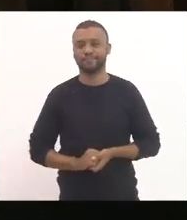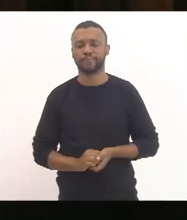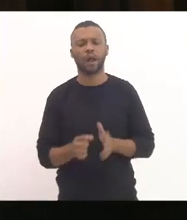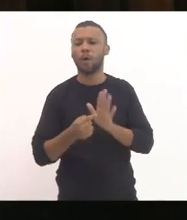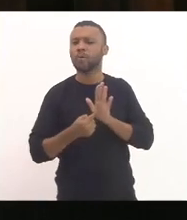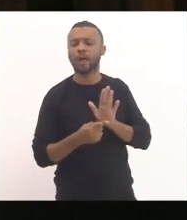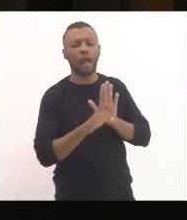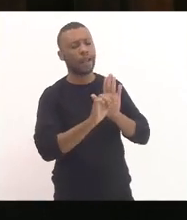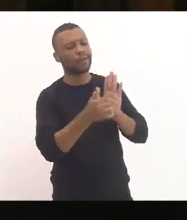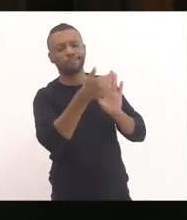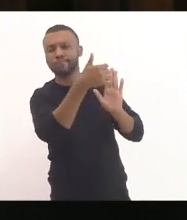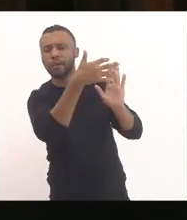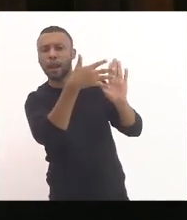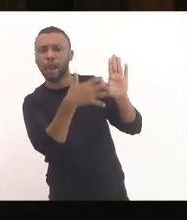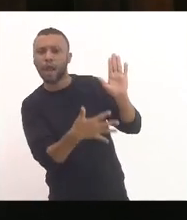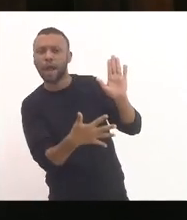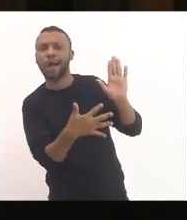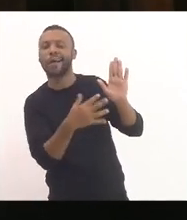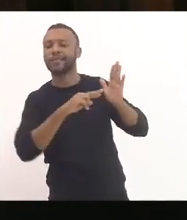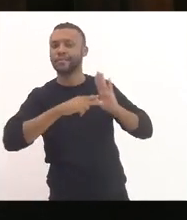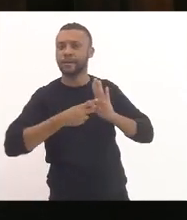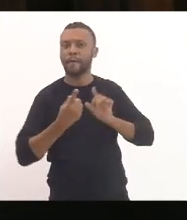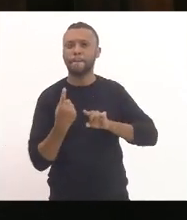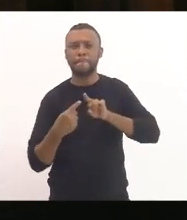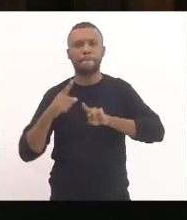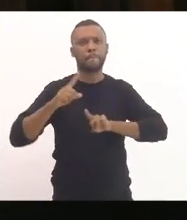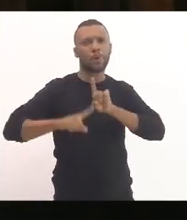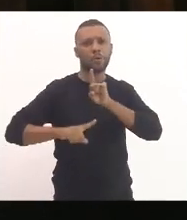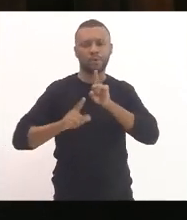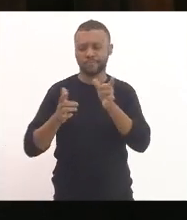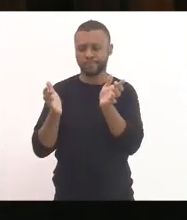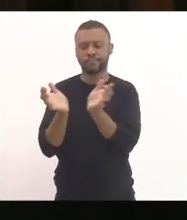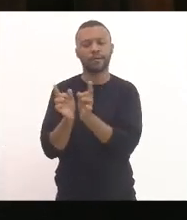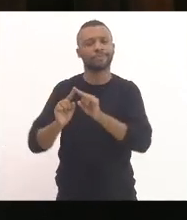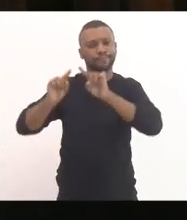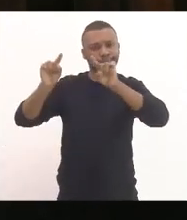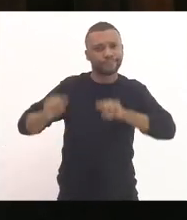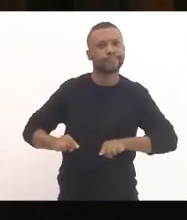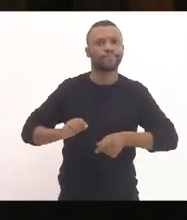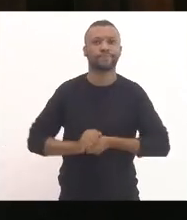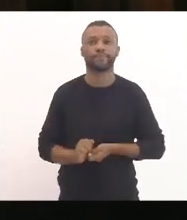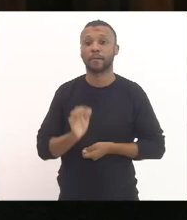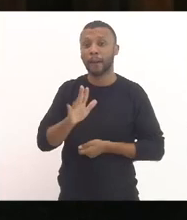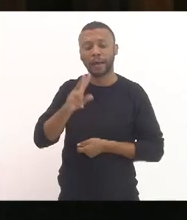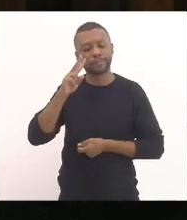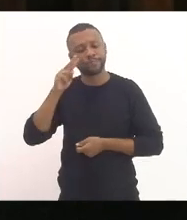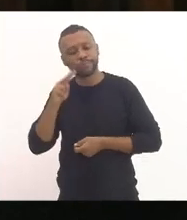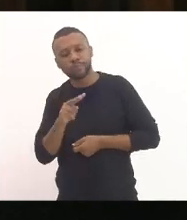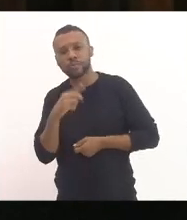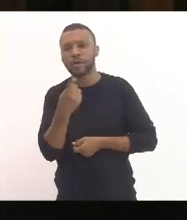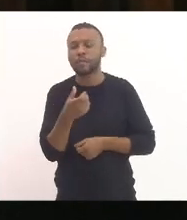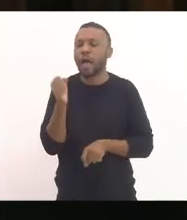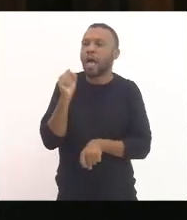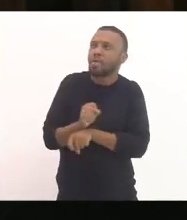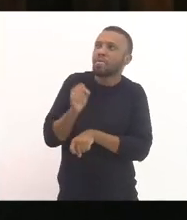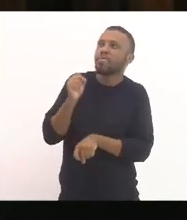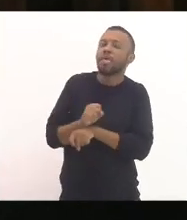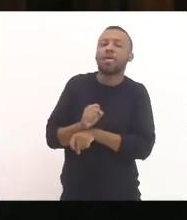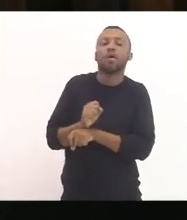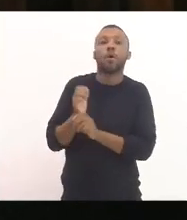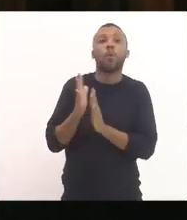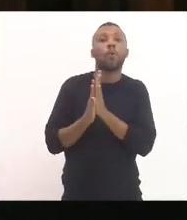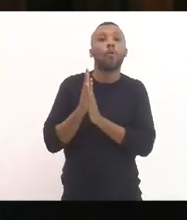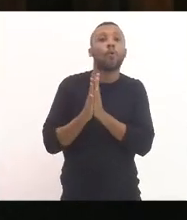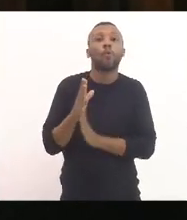apresentada trata-se de um avanço significativo para a categoria levando em consideração que estamos esperando por 30 anos